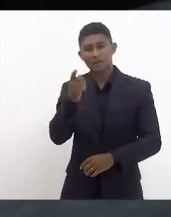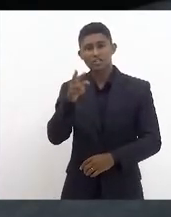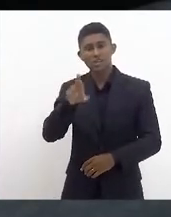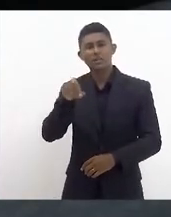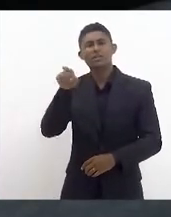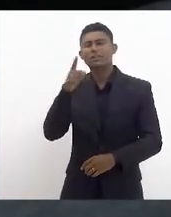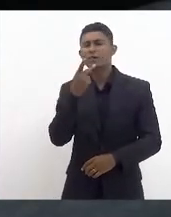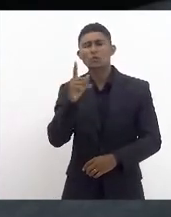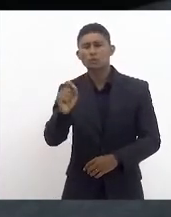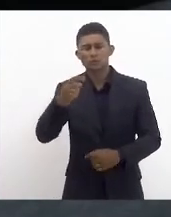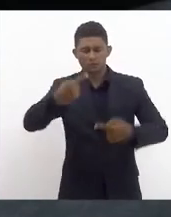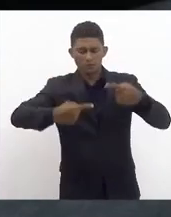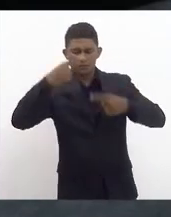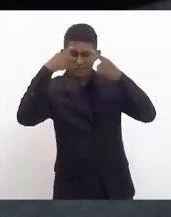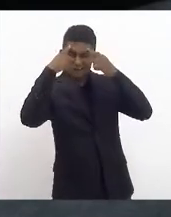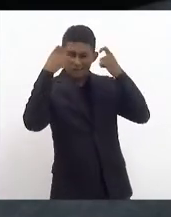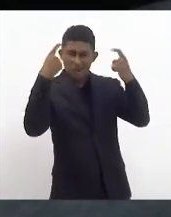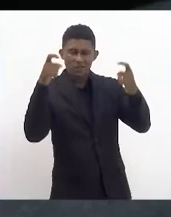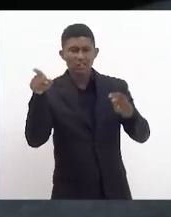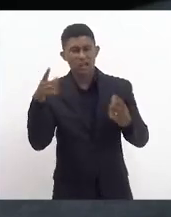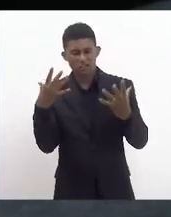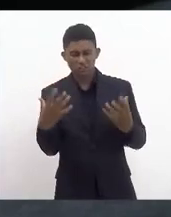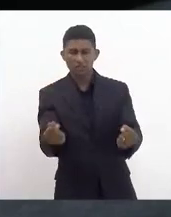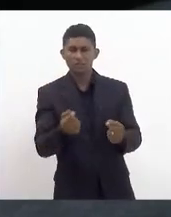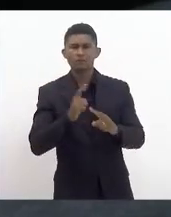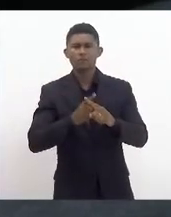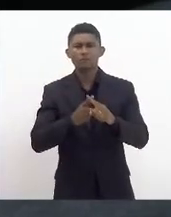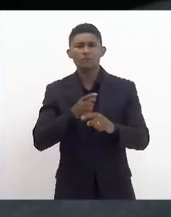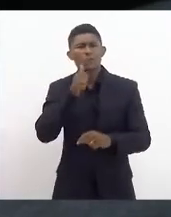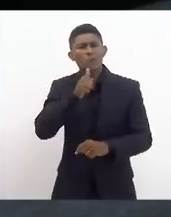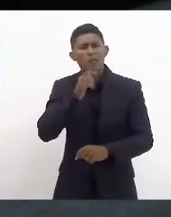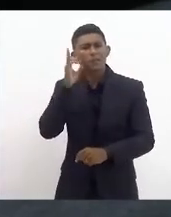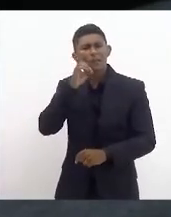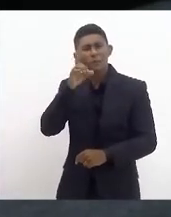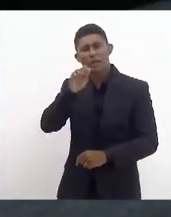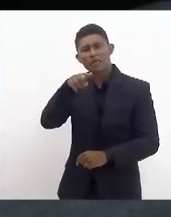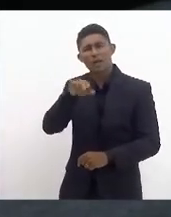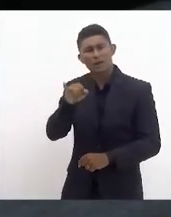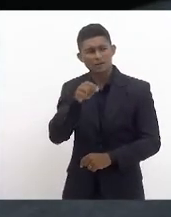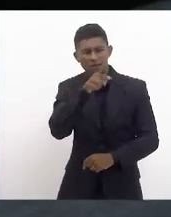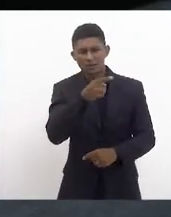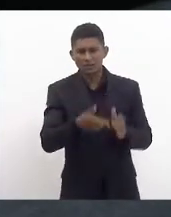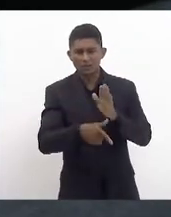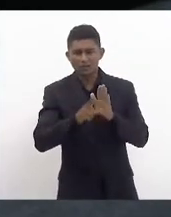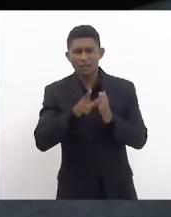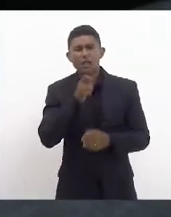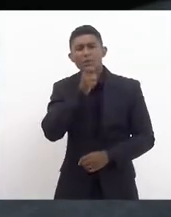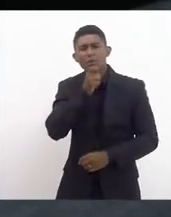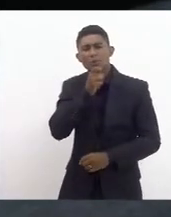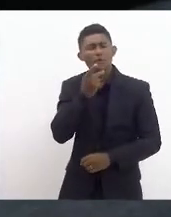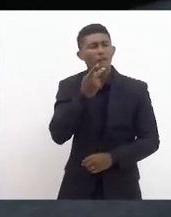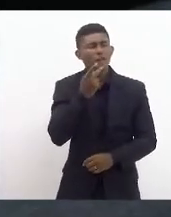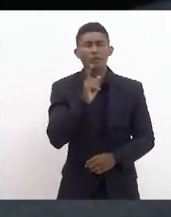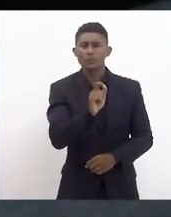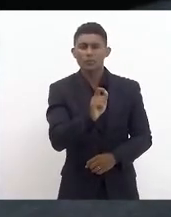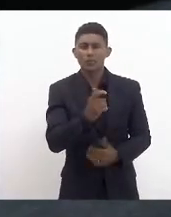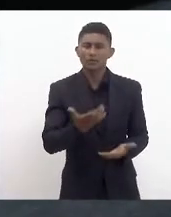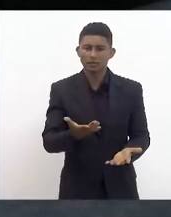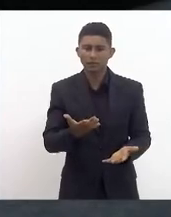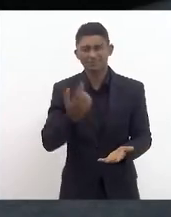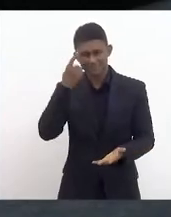violência política. Porque, na verdade, o que a deputada Dani Monteiro estava falando no microfone, quando foi interrompida de